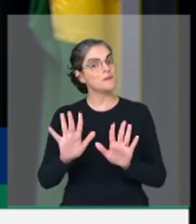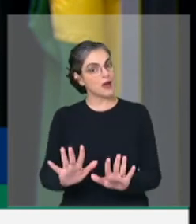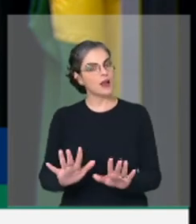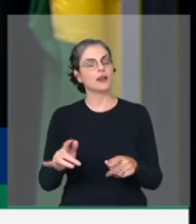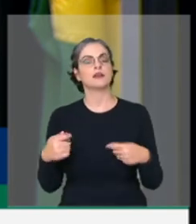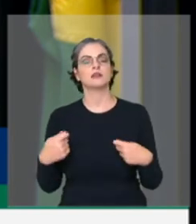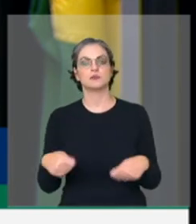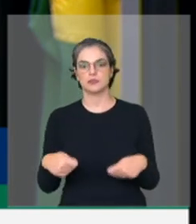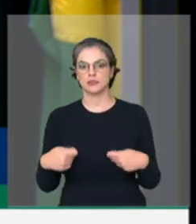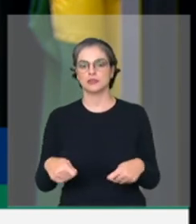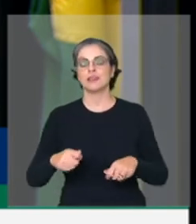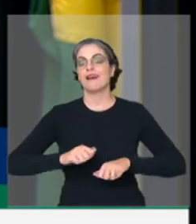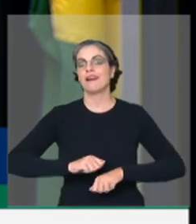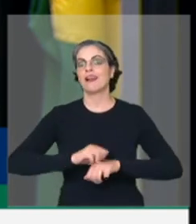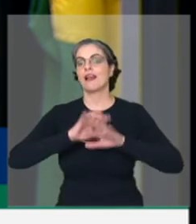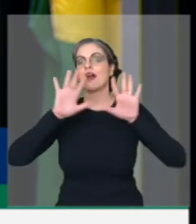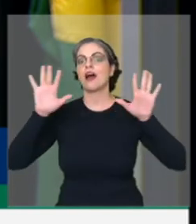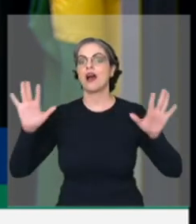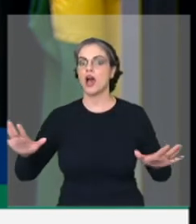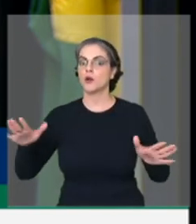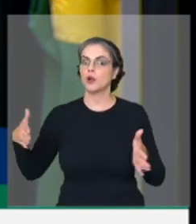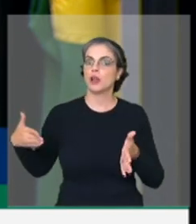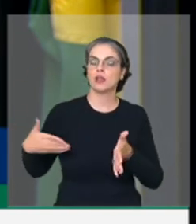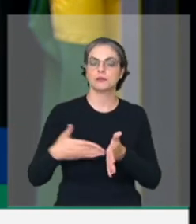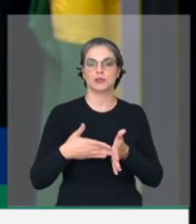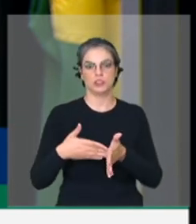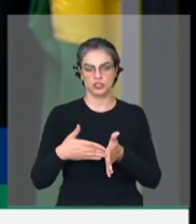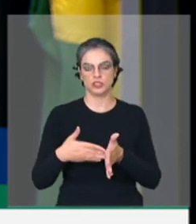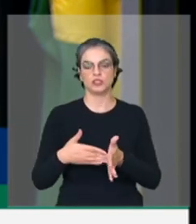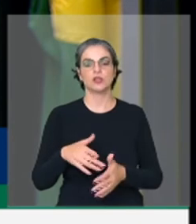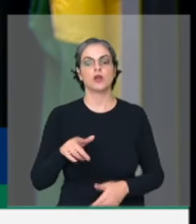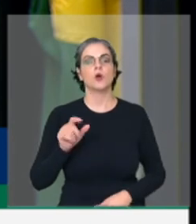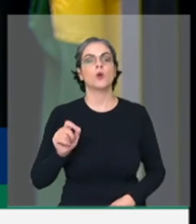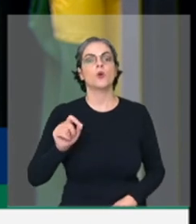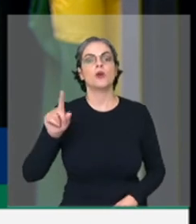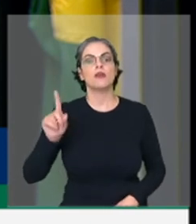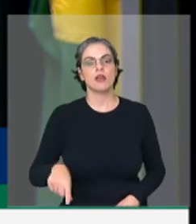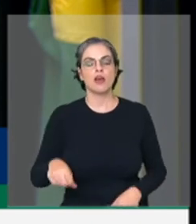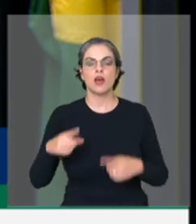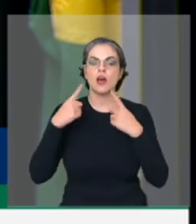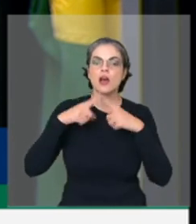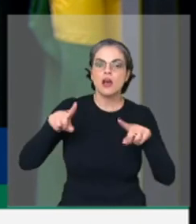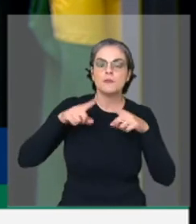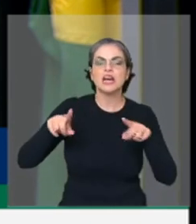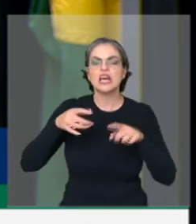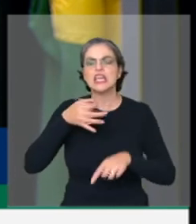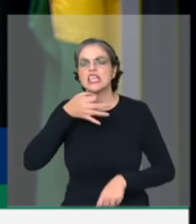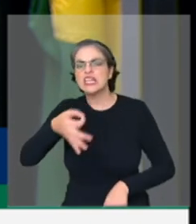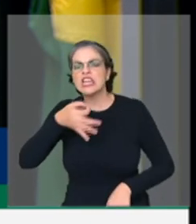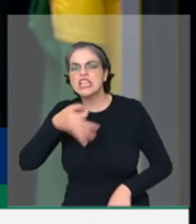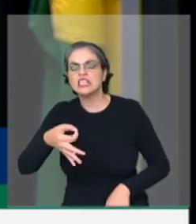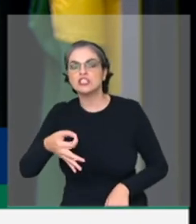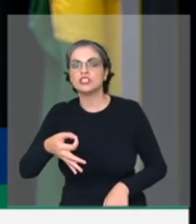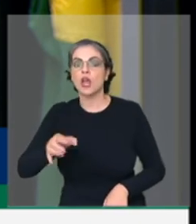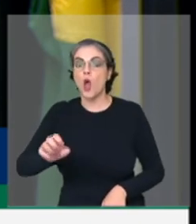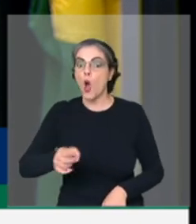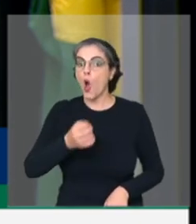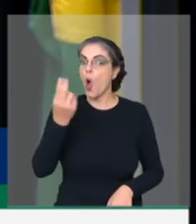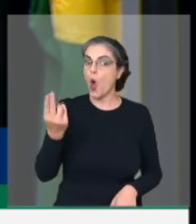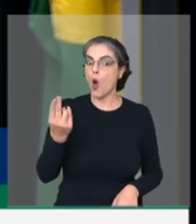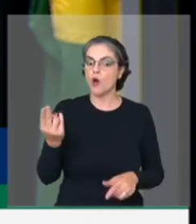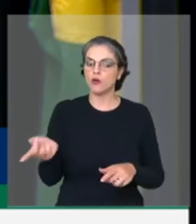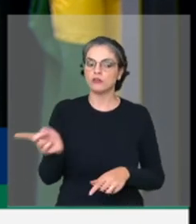e deixar clara a diferença entre a crítica contundente e o verdadeiro